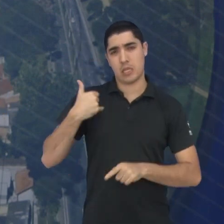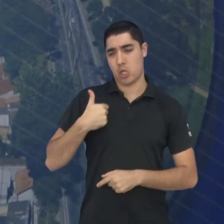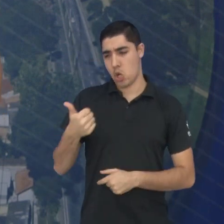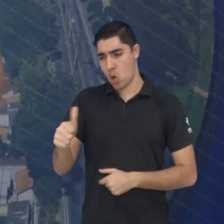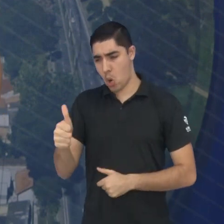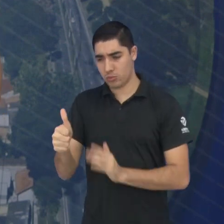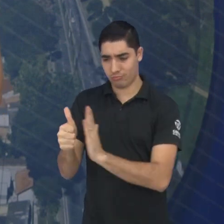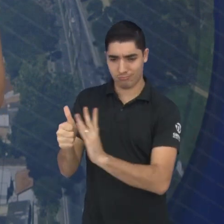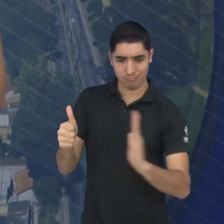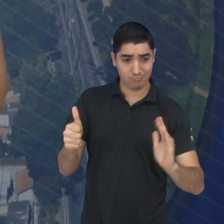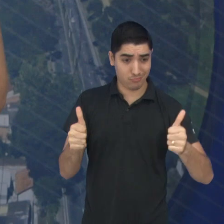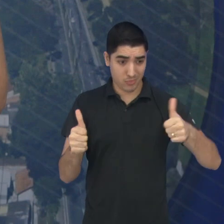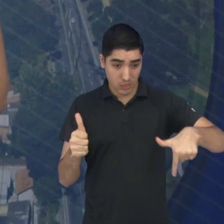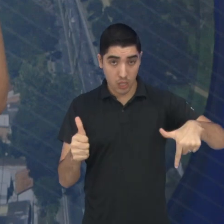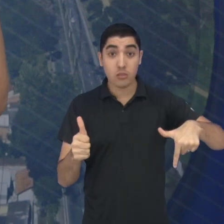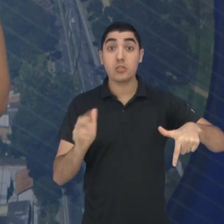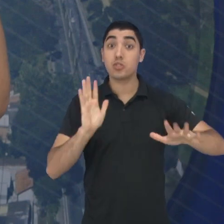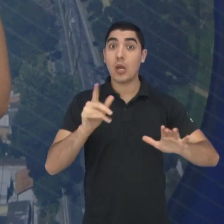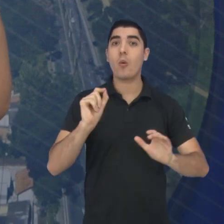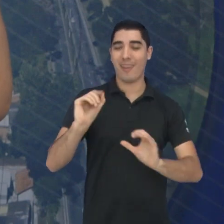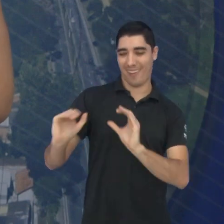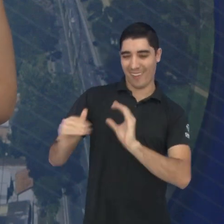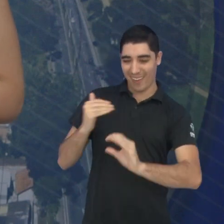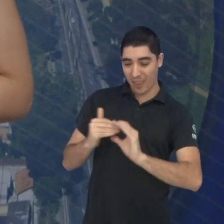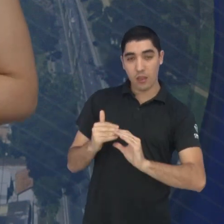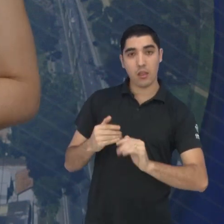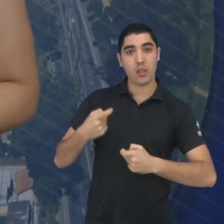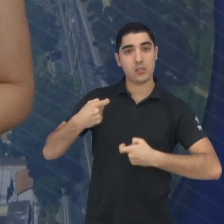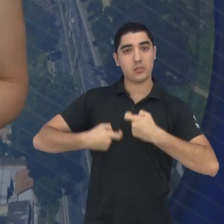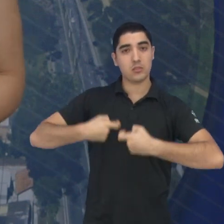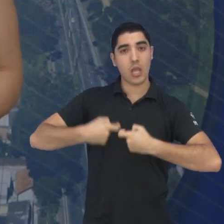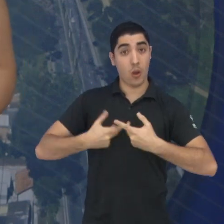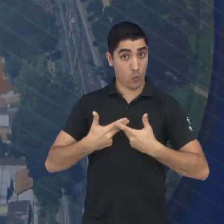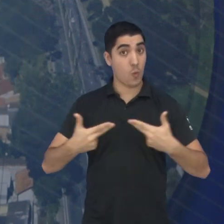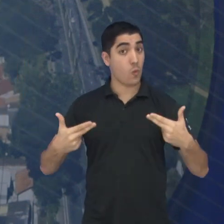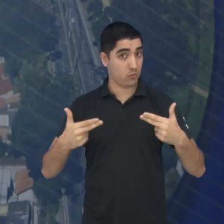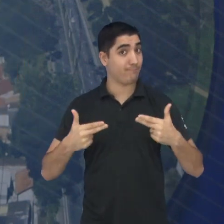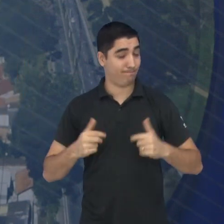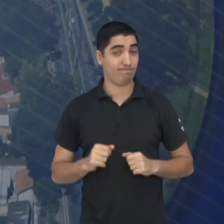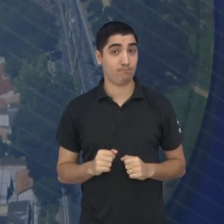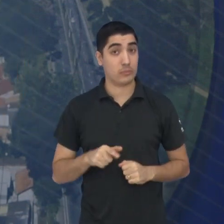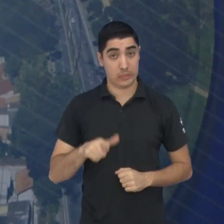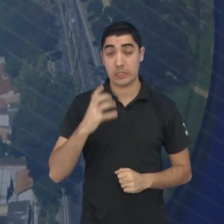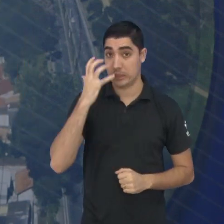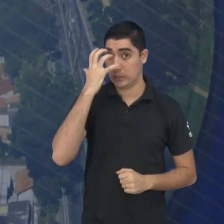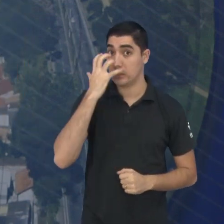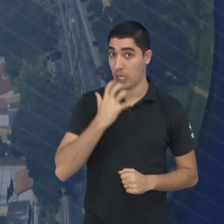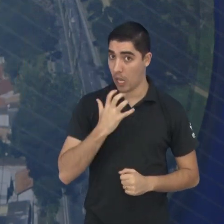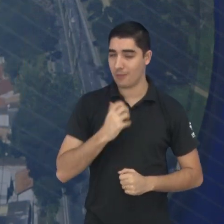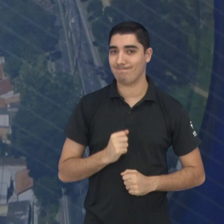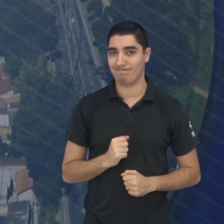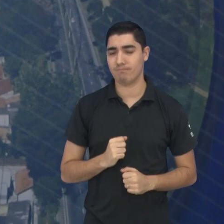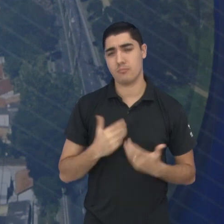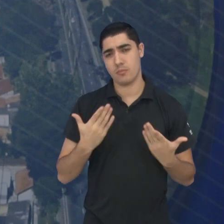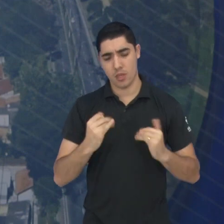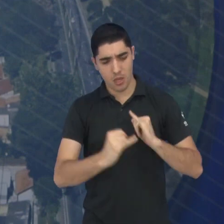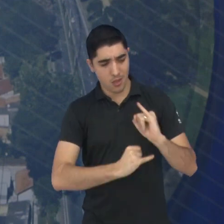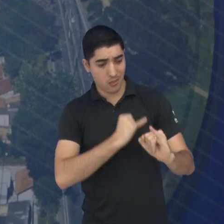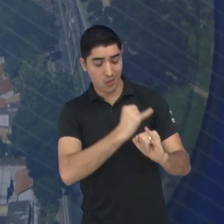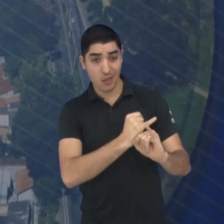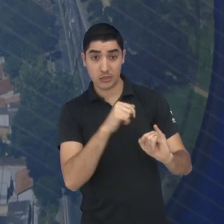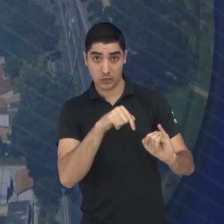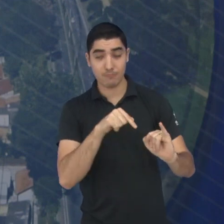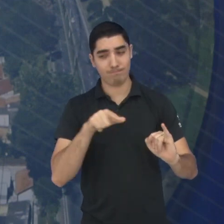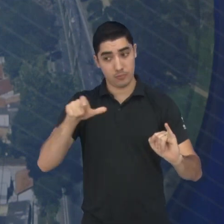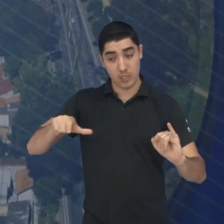já receberam mensagens com conteúdo sexual na internet. Coisa muito séria, né? Internet, um risco para